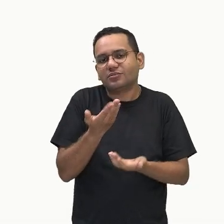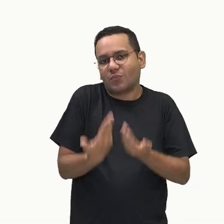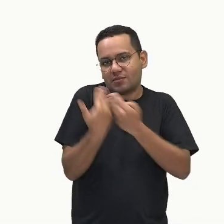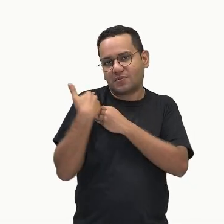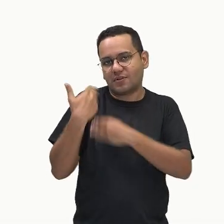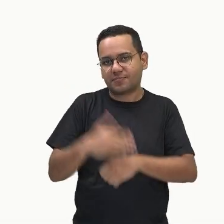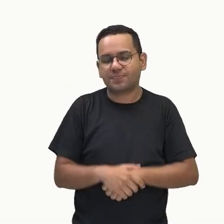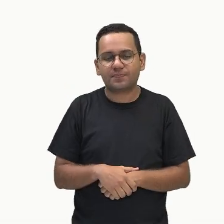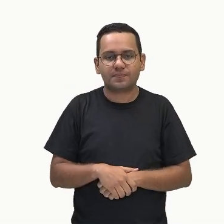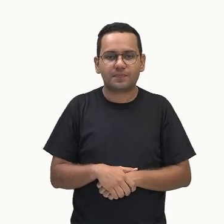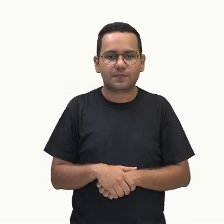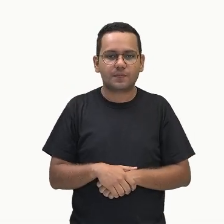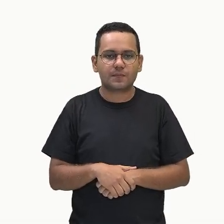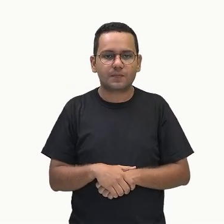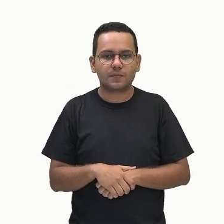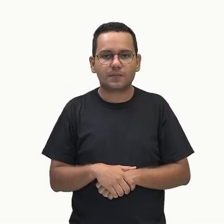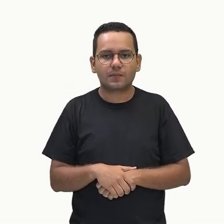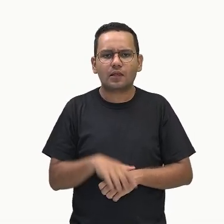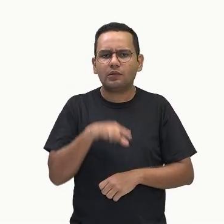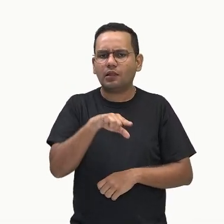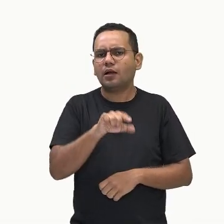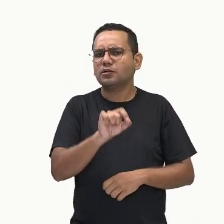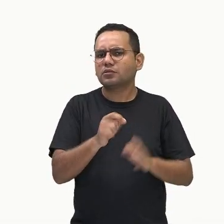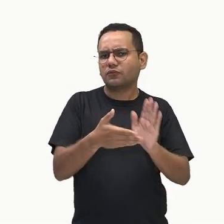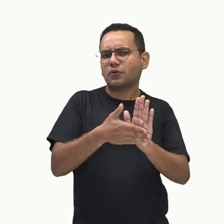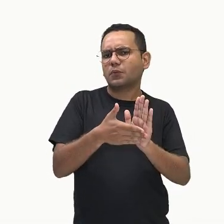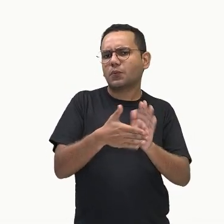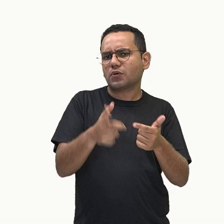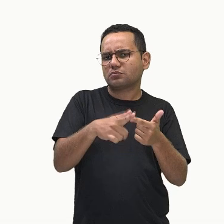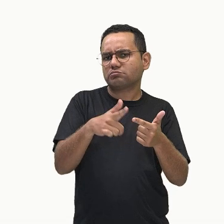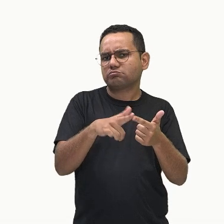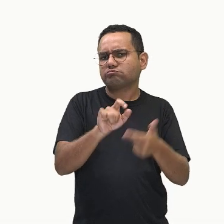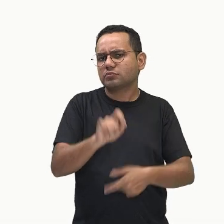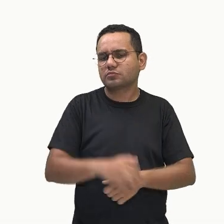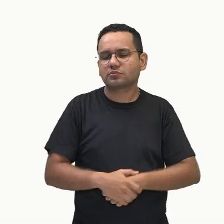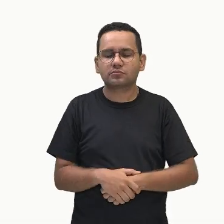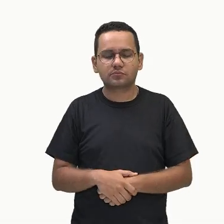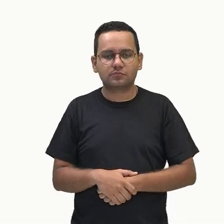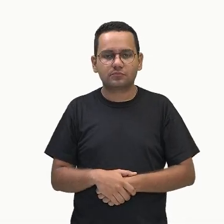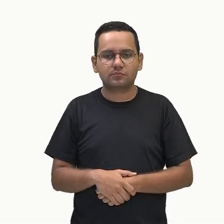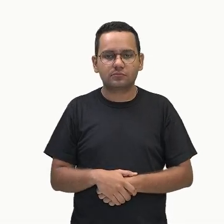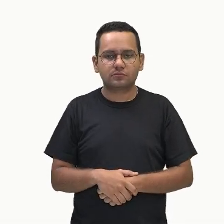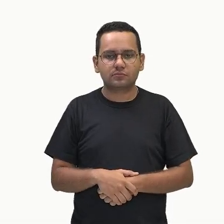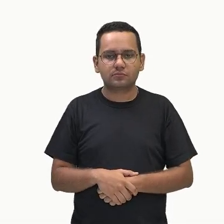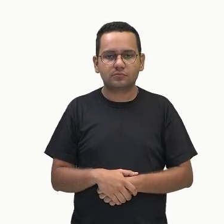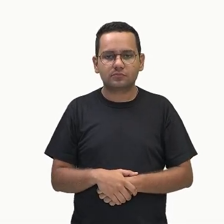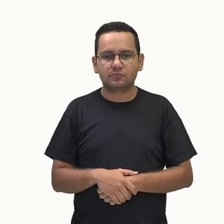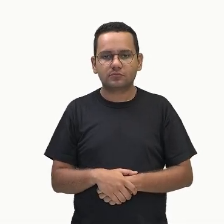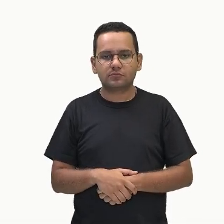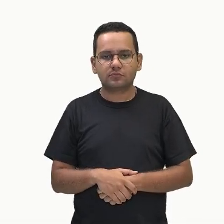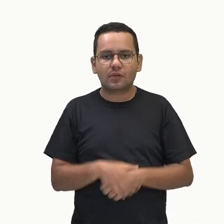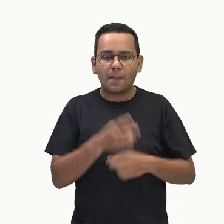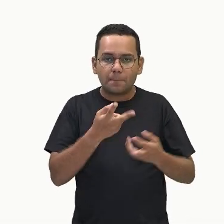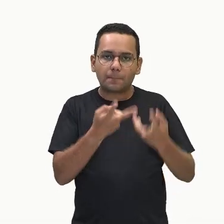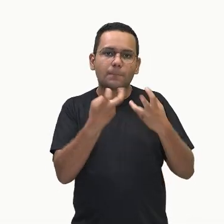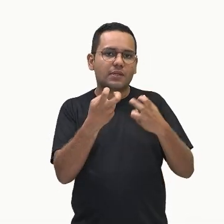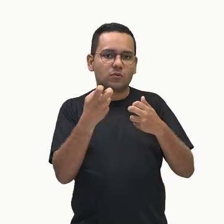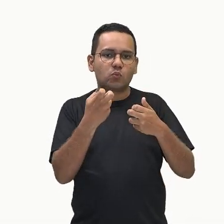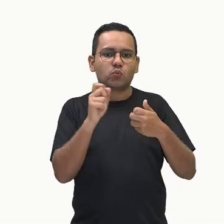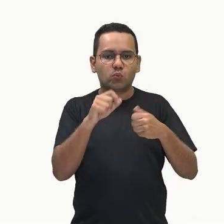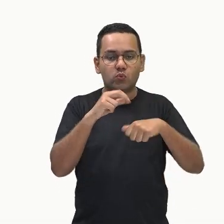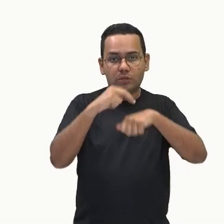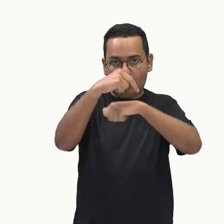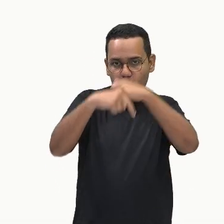atômico proposto pelo Thomson? A identificação dos nêutrons e que